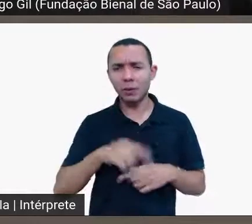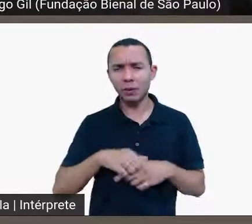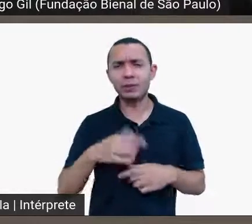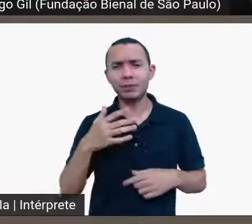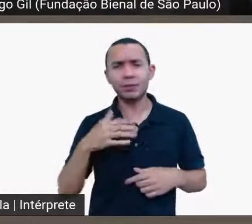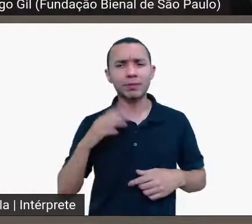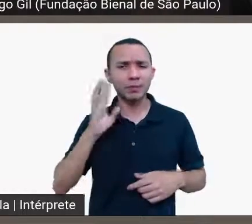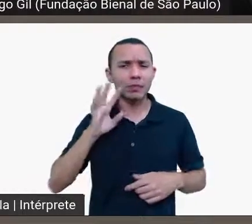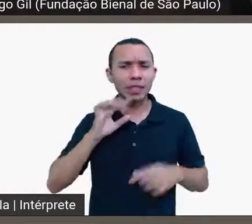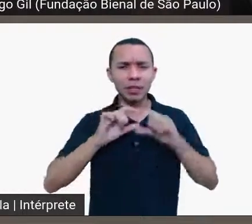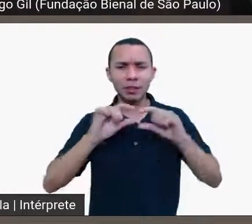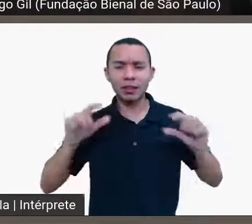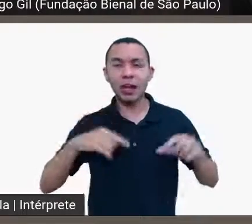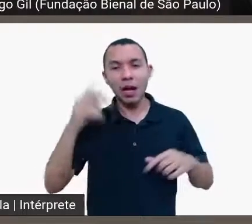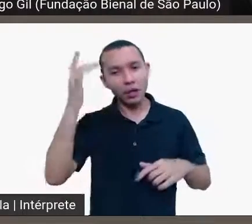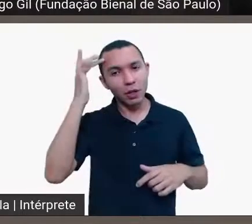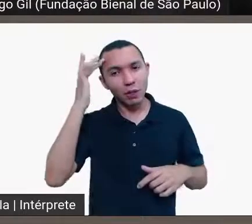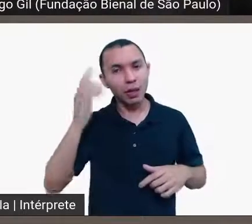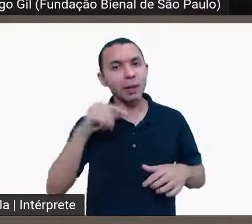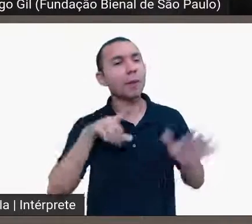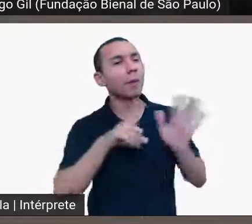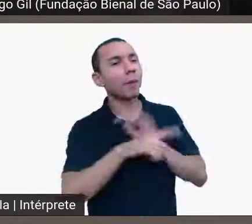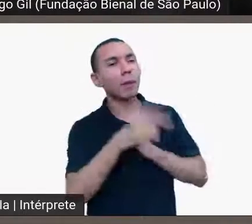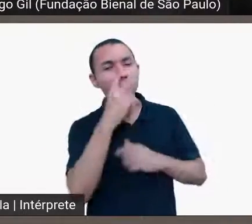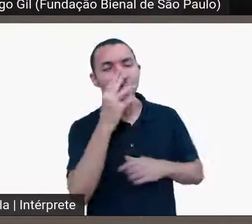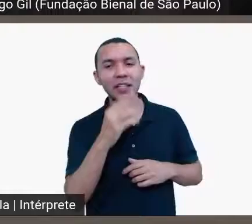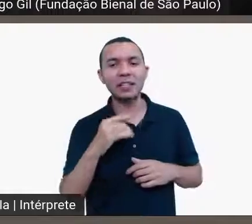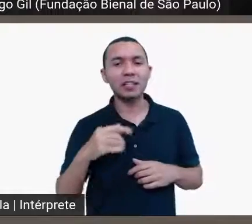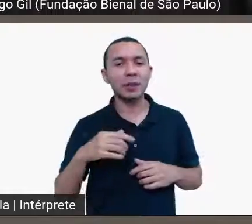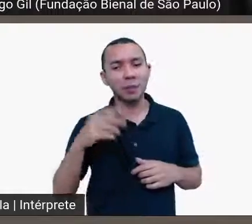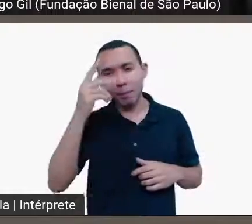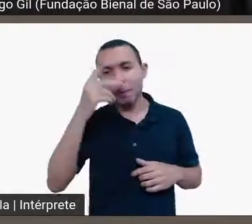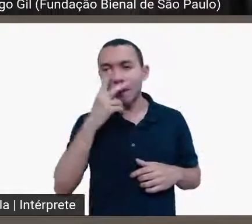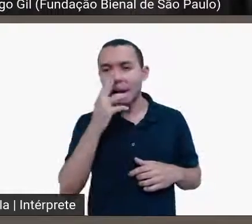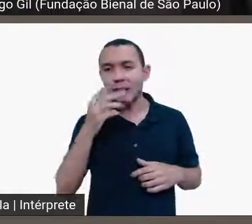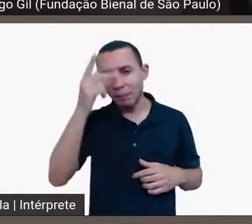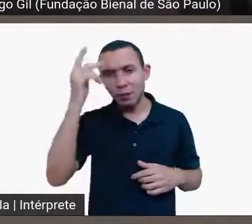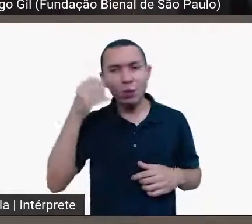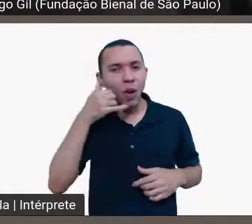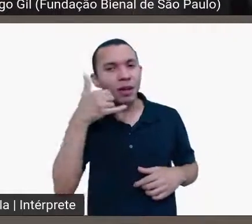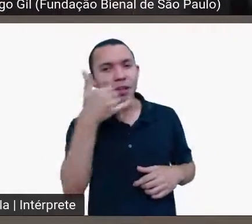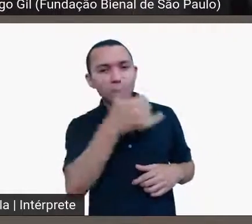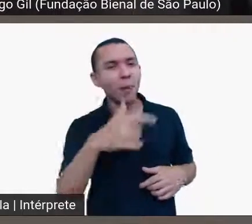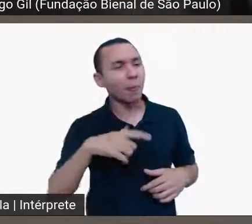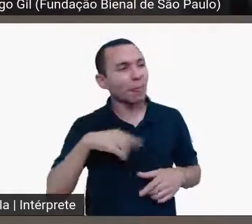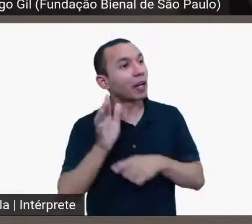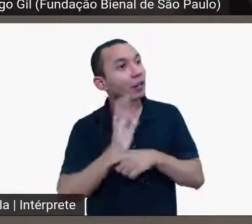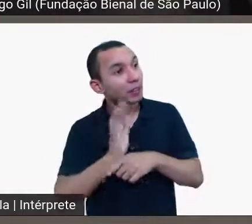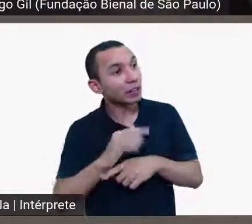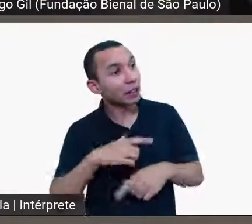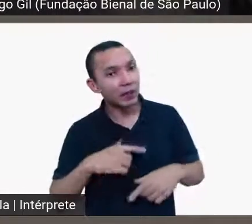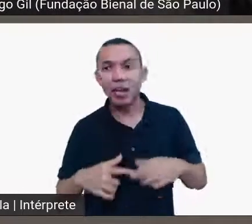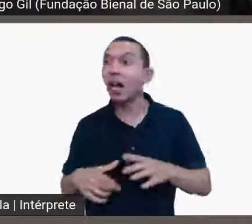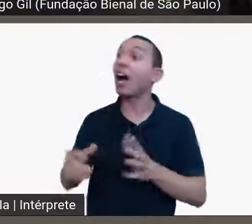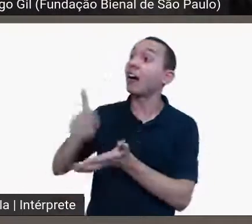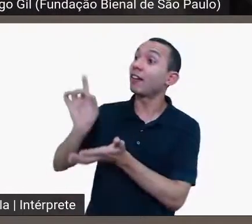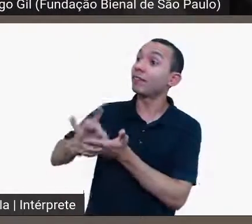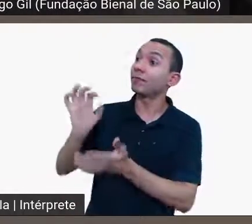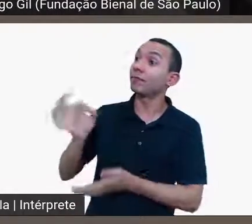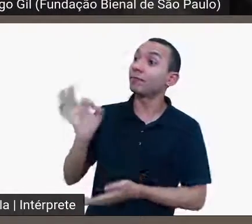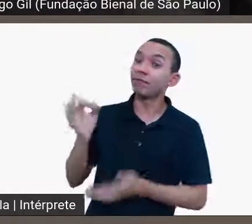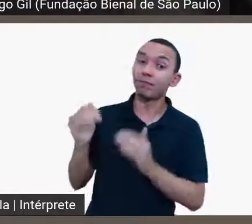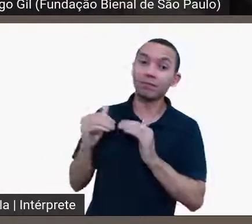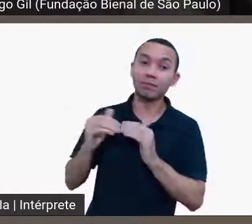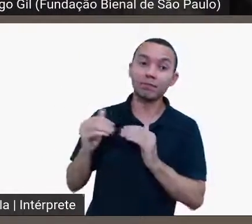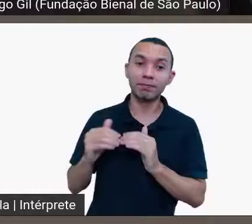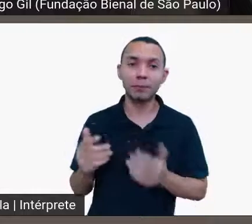acho que bateu ali e perguntou, gente. Acho que alguém ligou lá para o Osso e falou: tem um cinema, viu? Ah, é mesmo. Então, e é